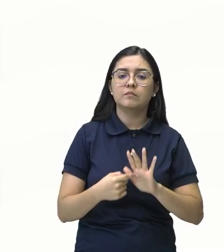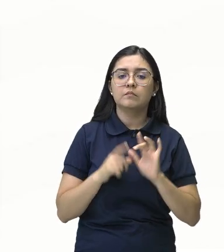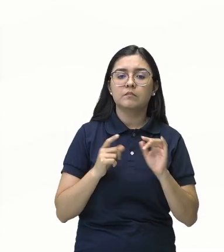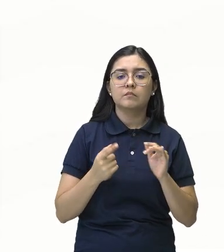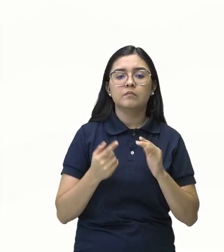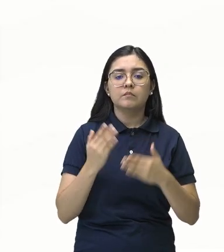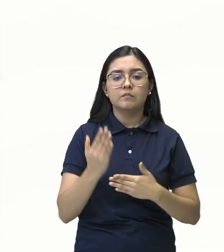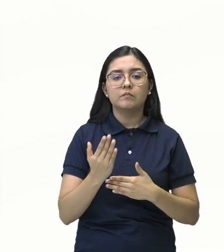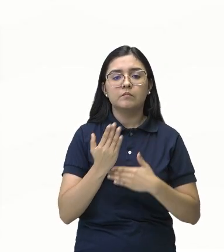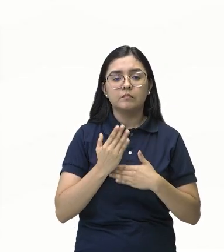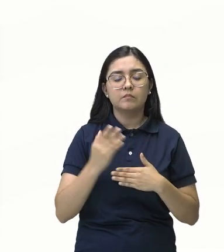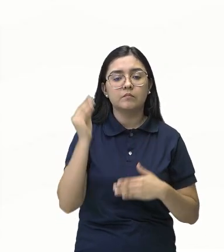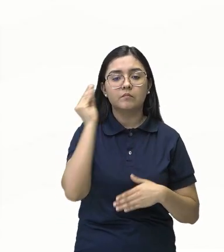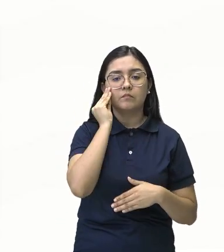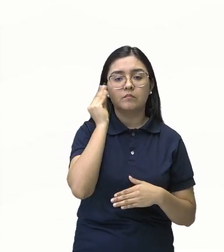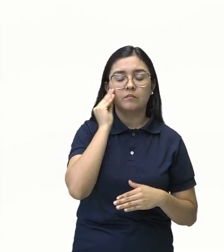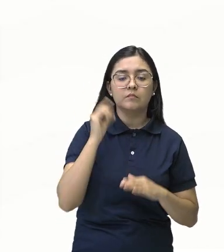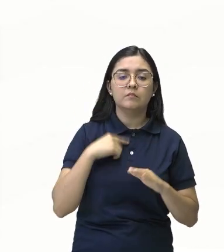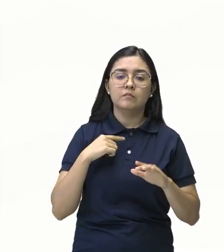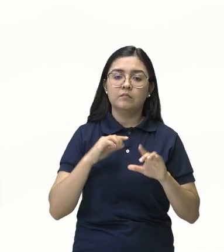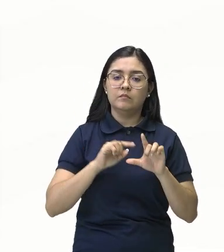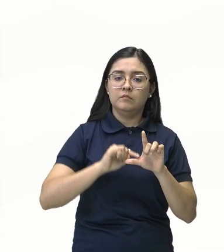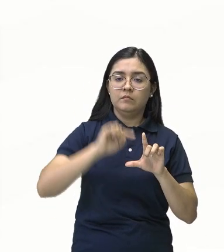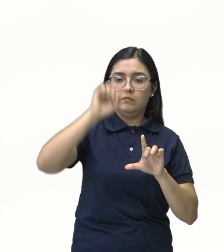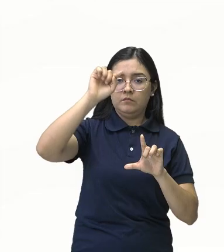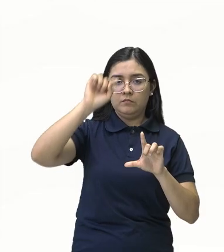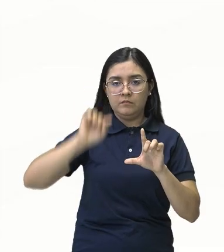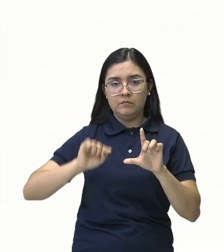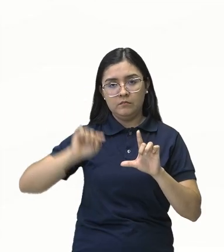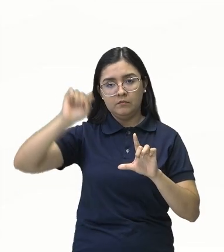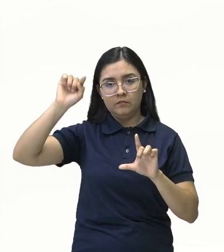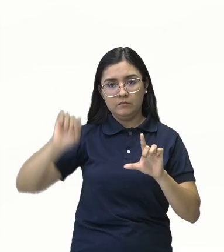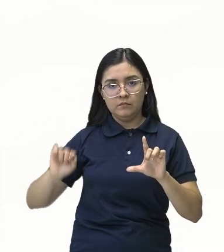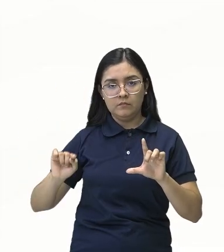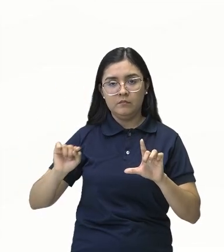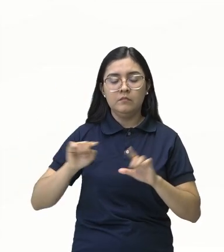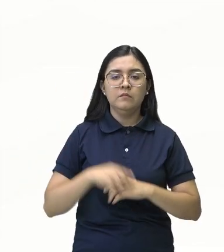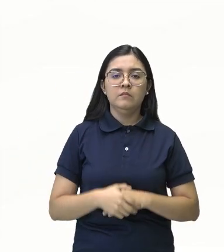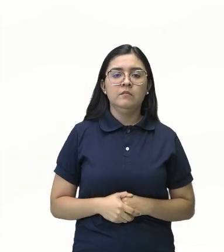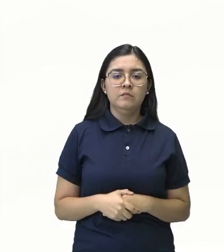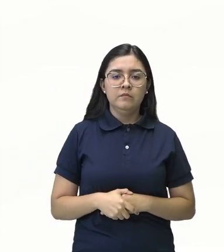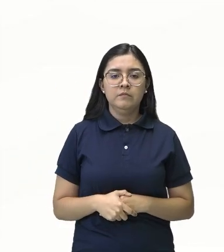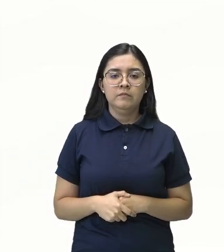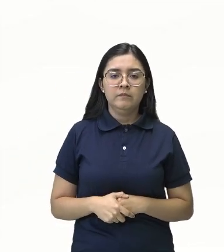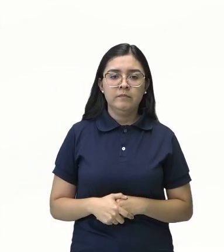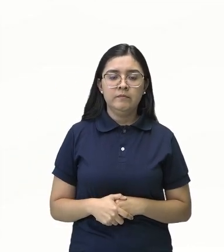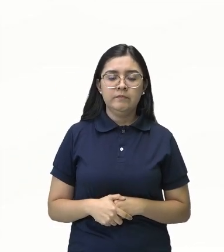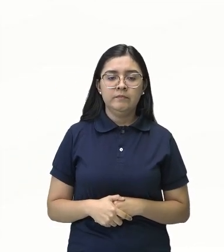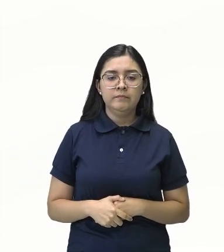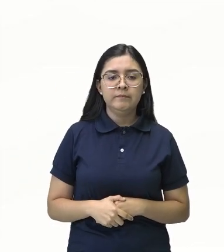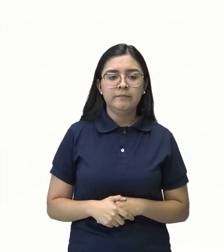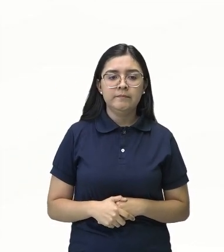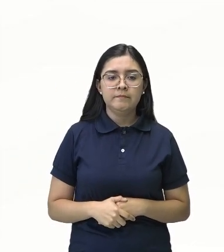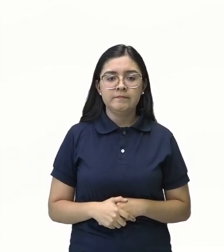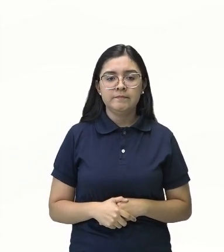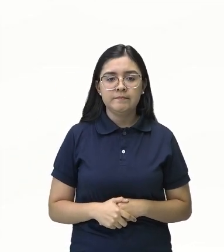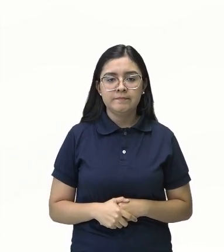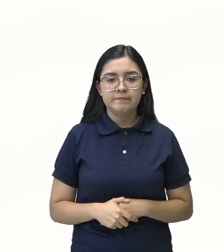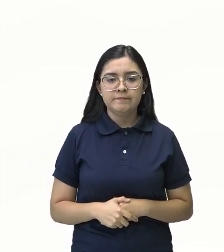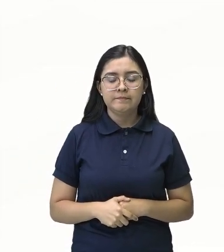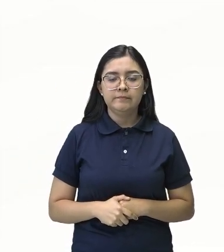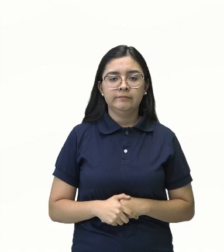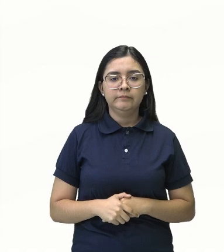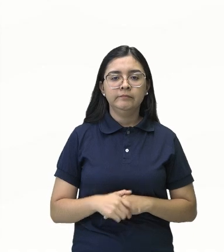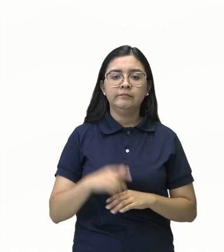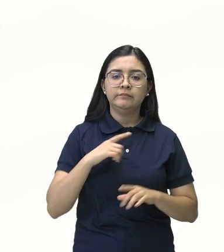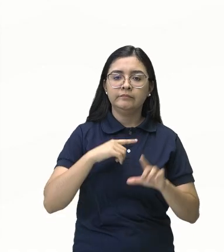a verificar essa evolução ou essa regressão aí, né, dentro do nosso